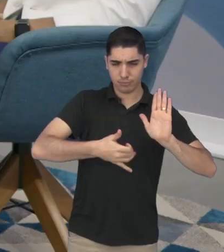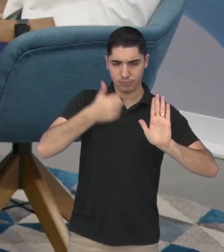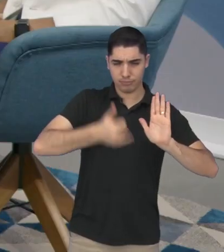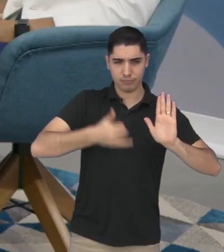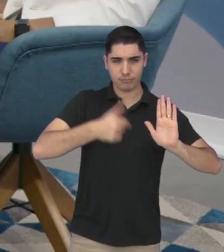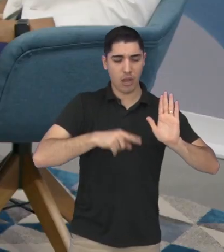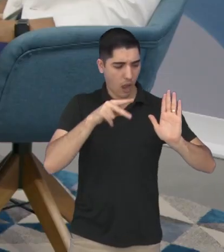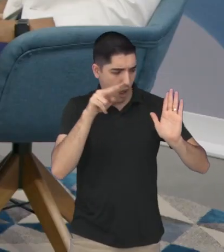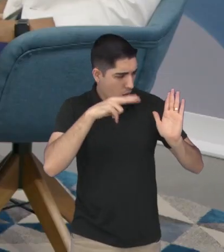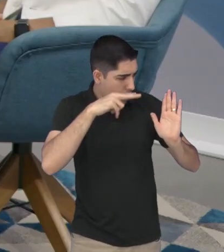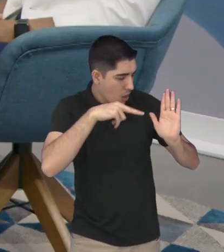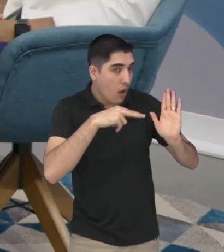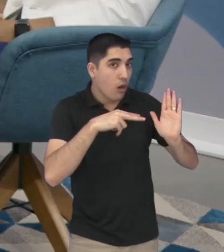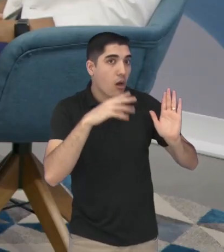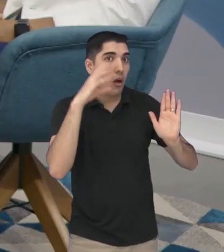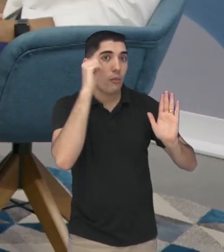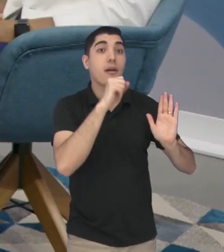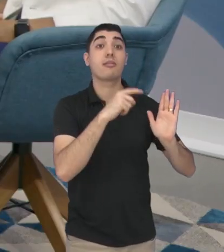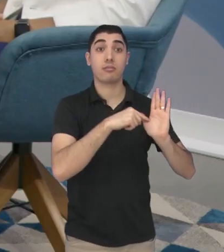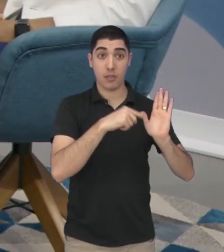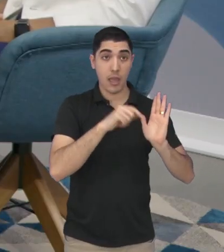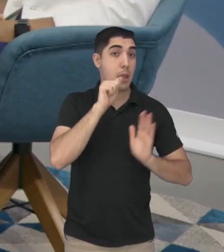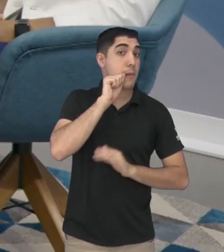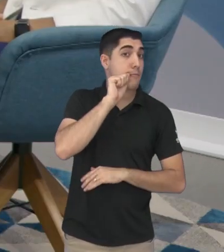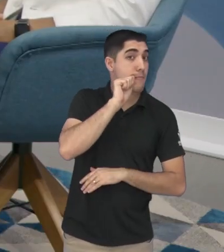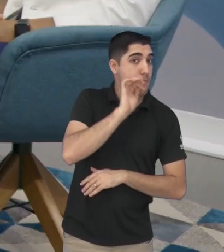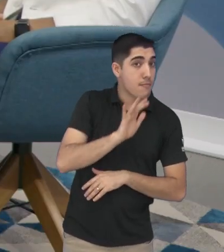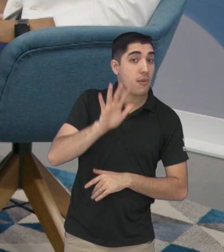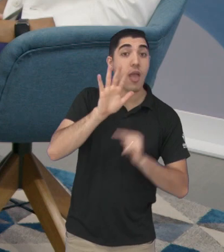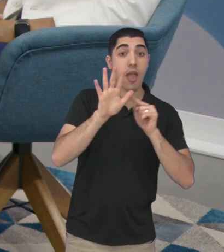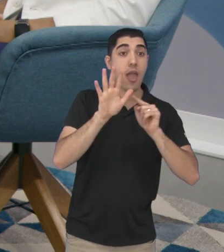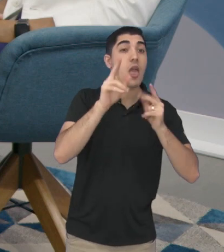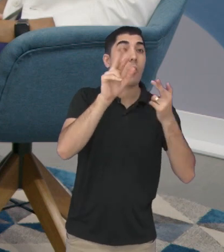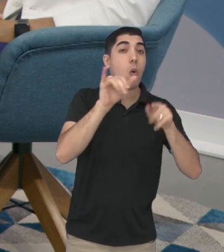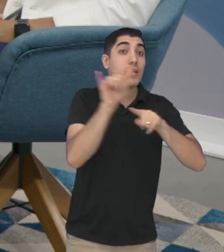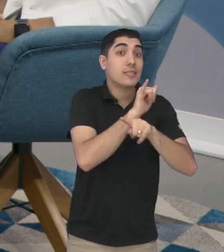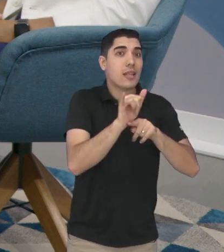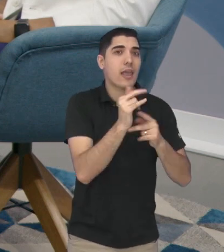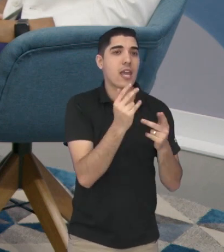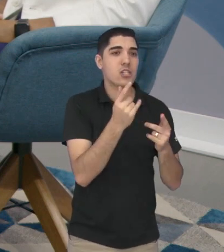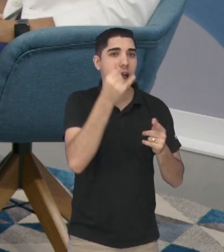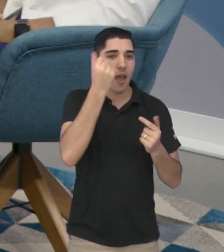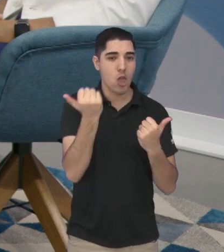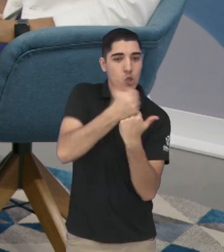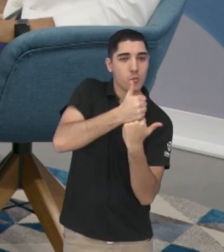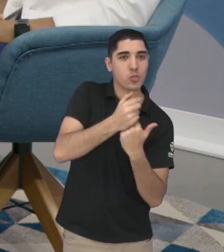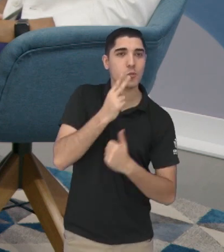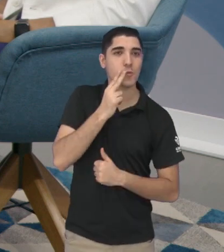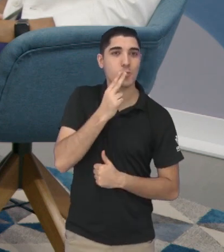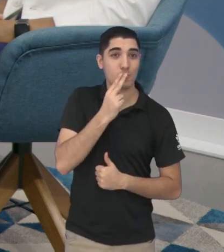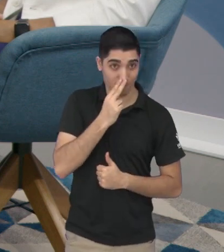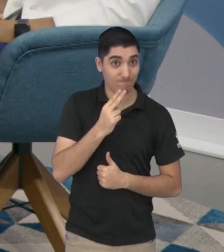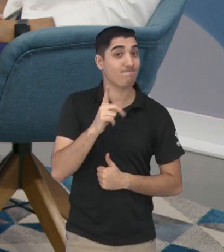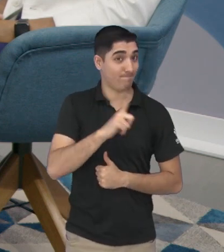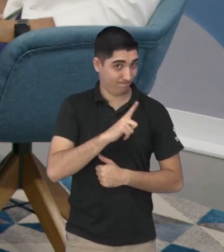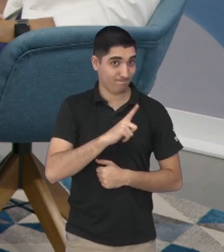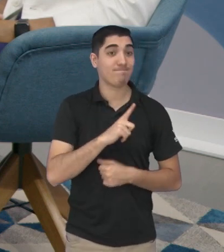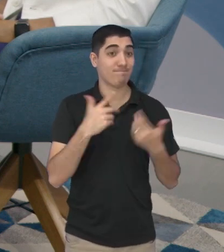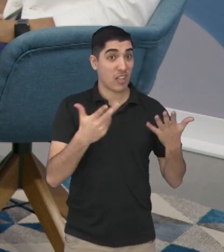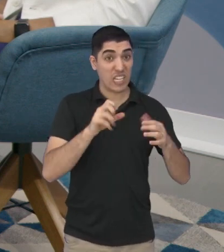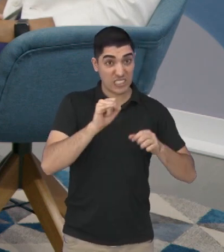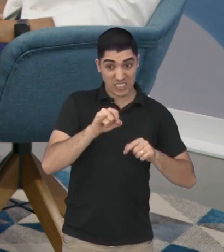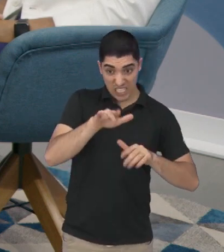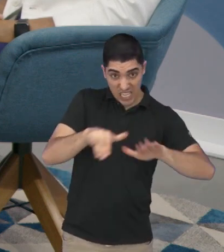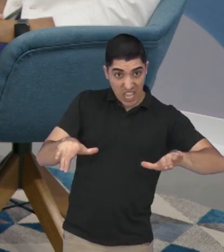Ele é uma estratégia da indústria tabagística, então a gente precisa ter muito cuidado. Quanto mais cedo essas crianças tiverem